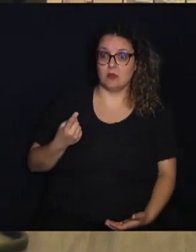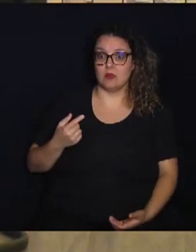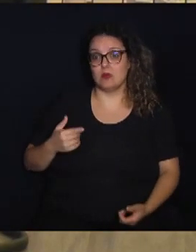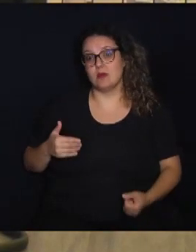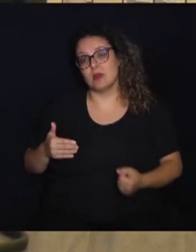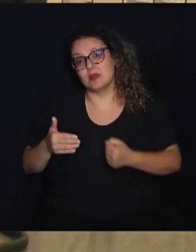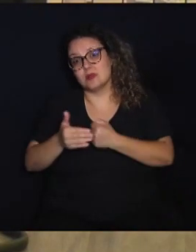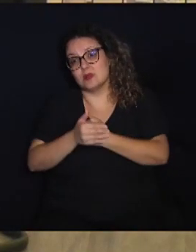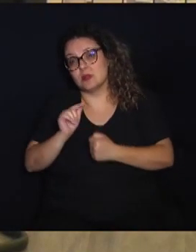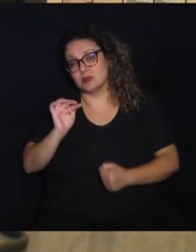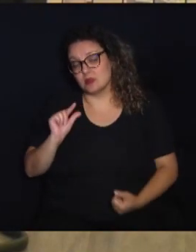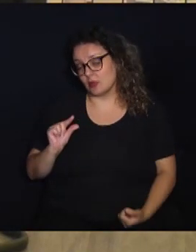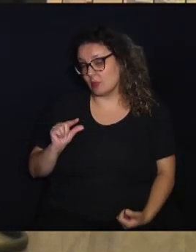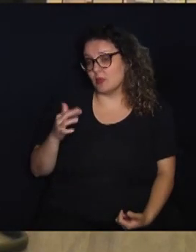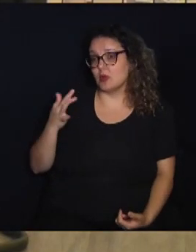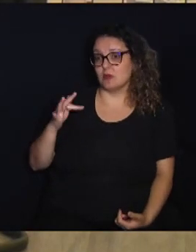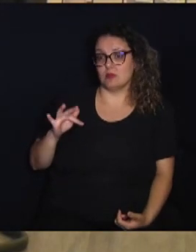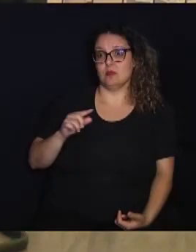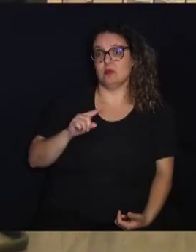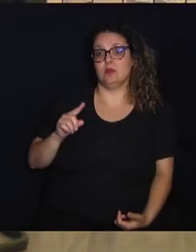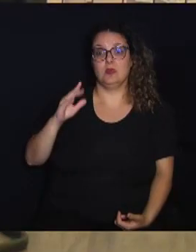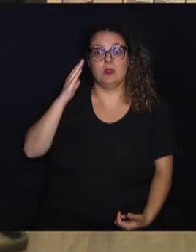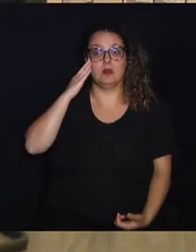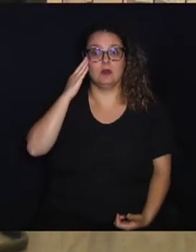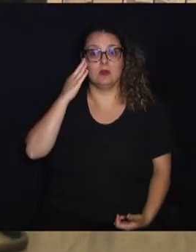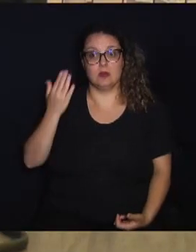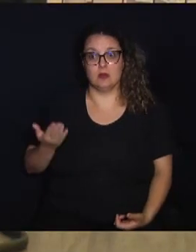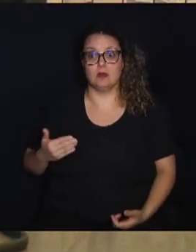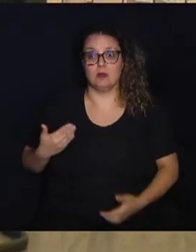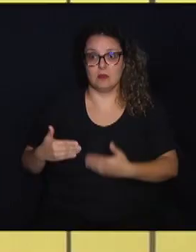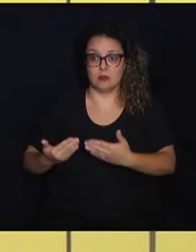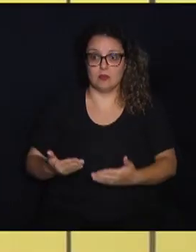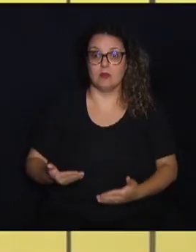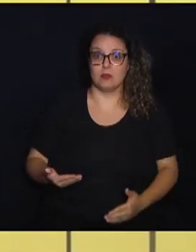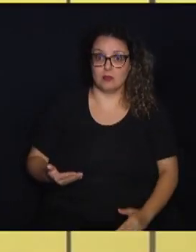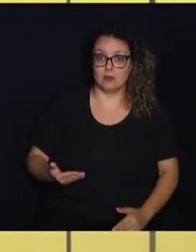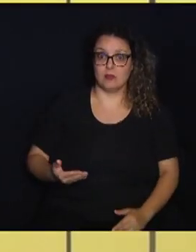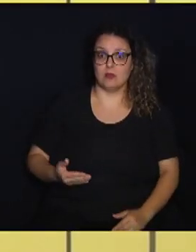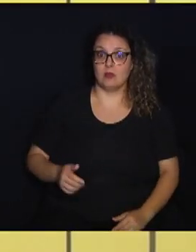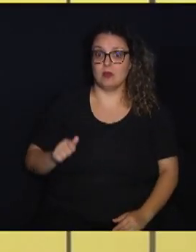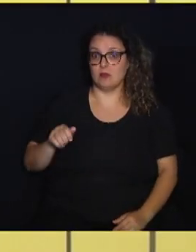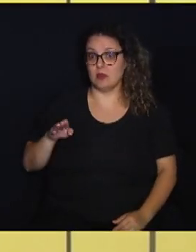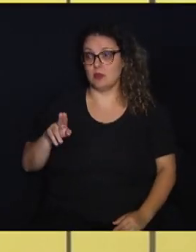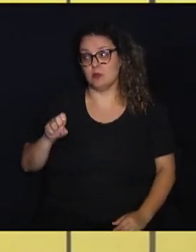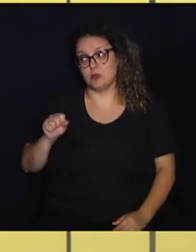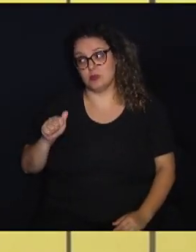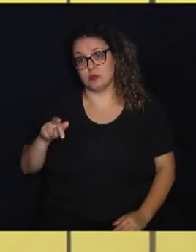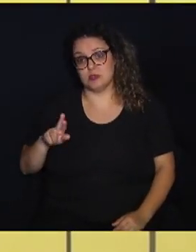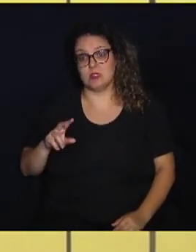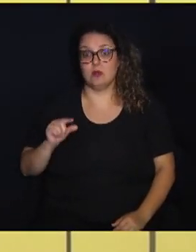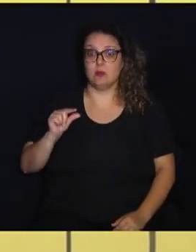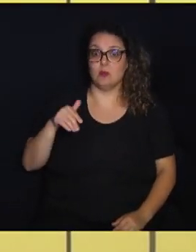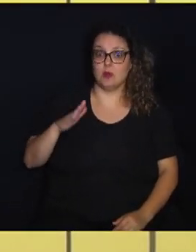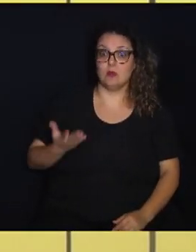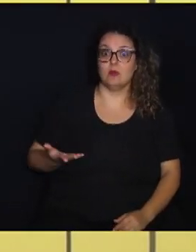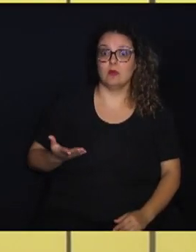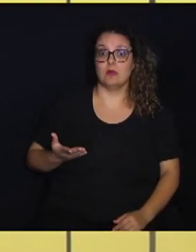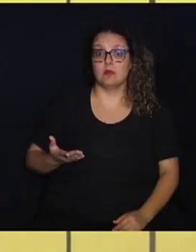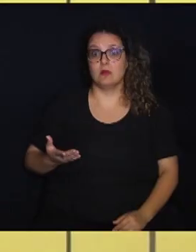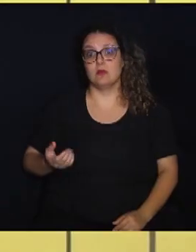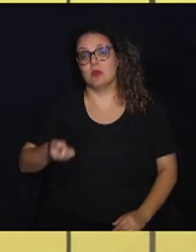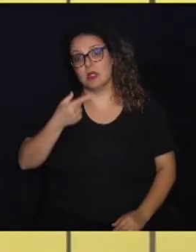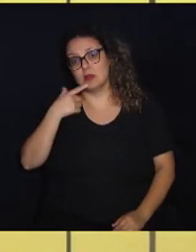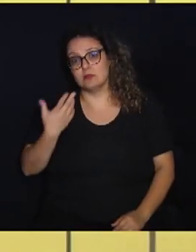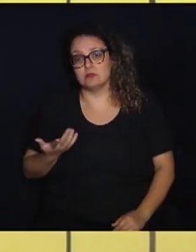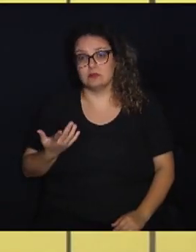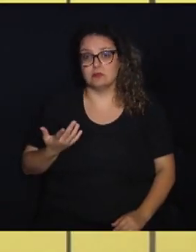dor e ela não vai entender muito bem os processos. Às vezes ela vai abusar um pouco mais, sendo que ela está anestesiada pelo remédio, e